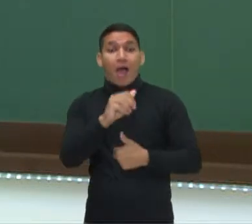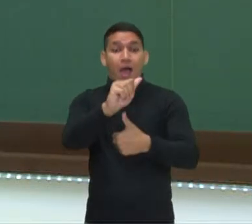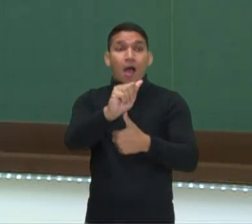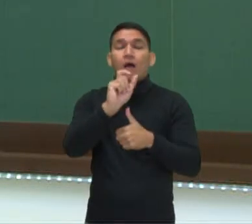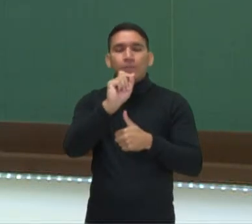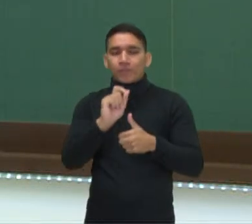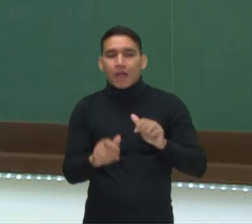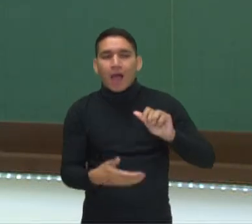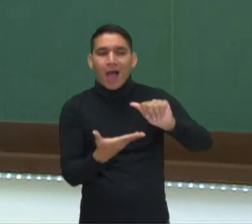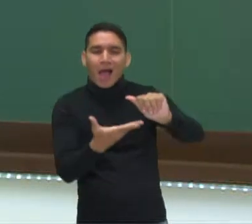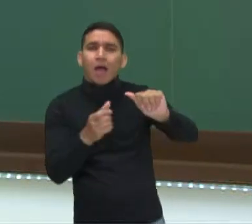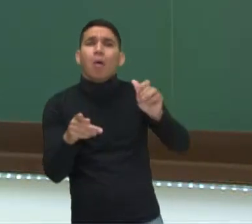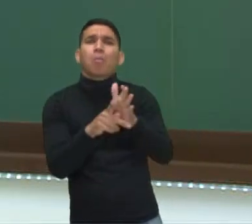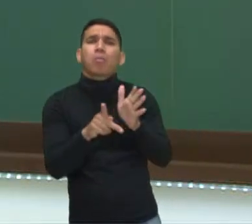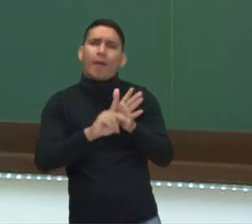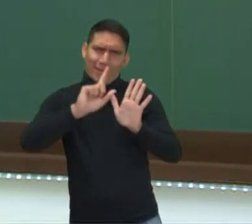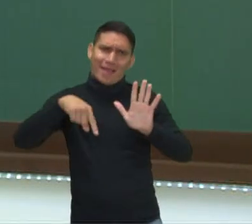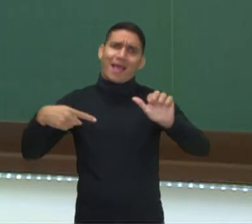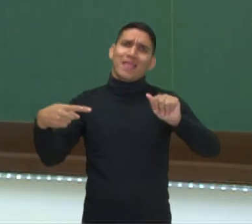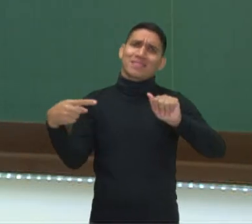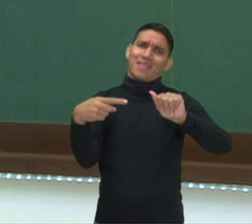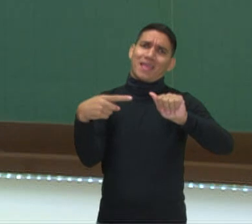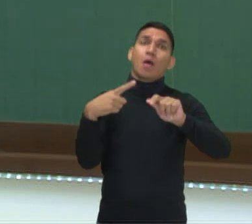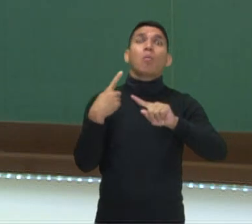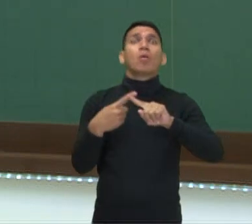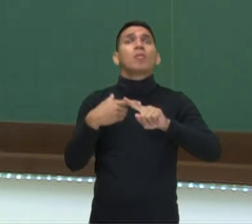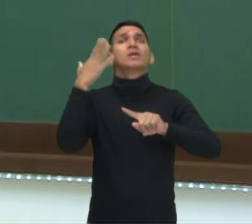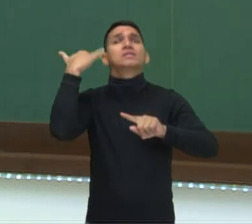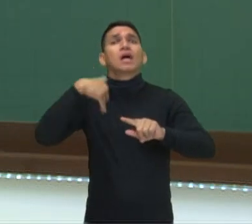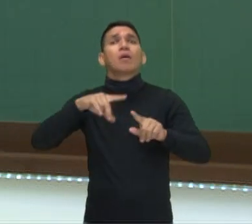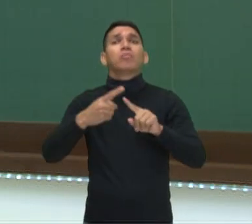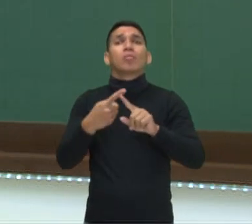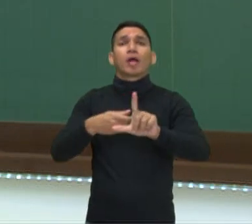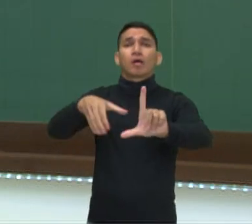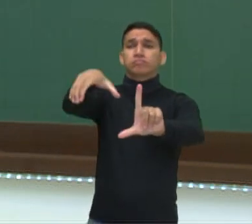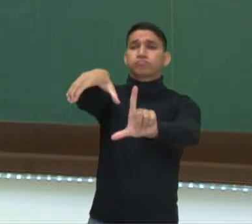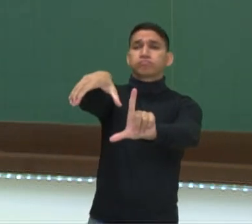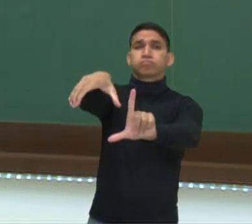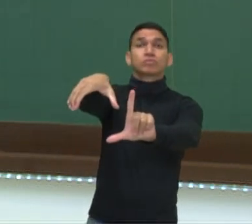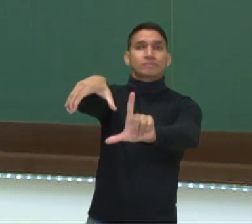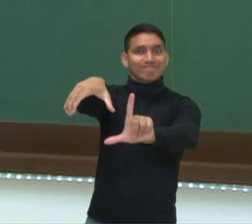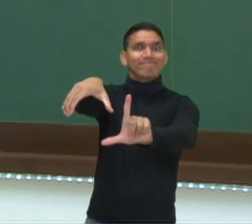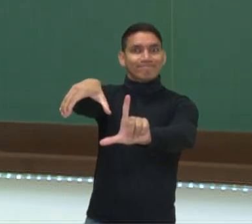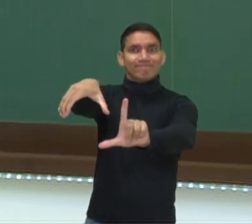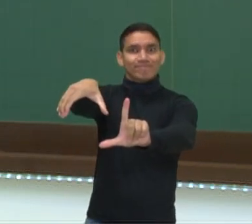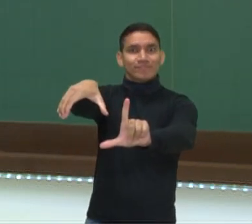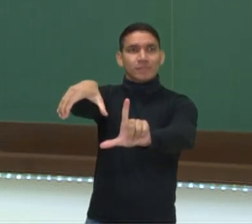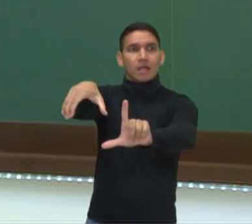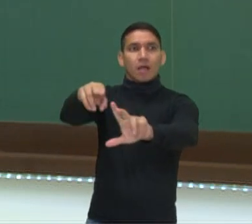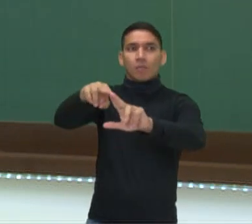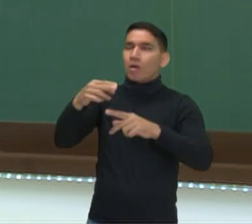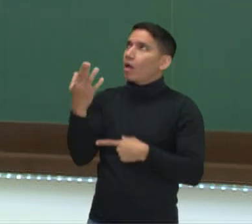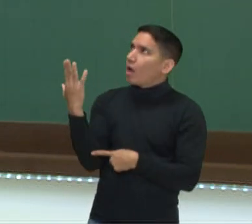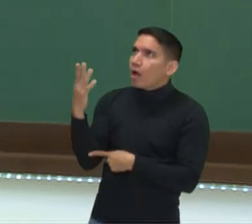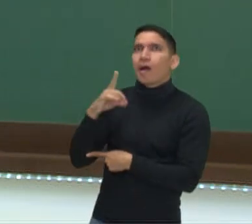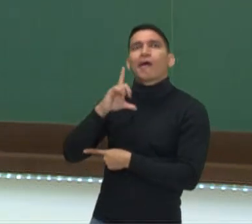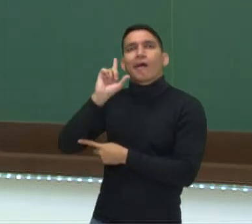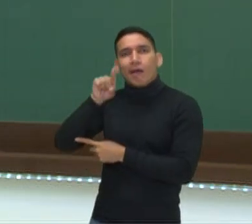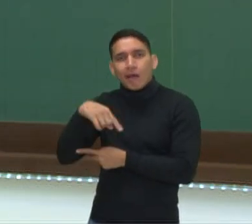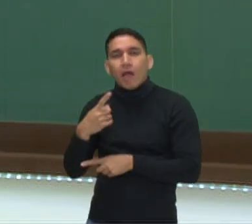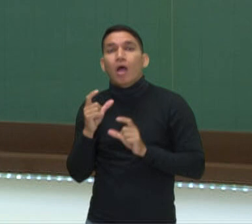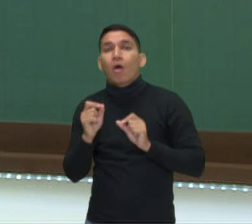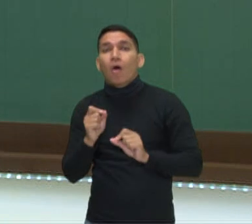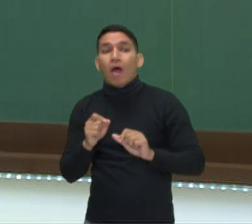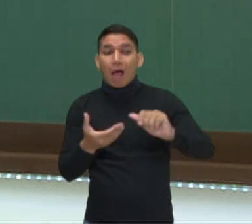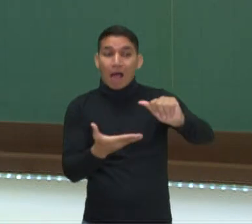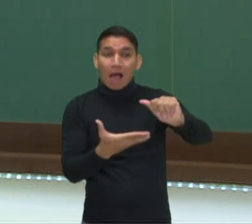um valor negativo, né? Por quê? Porque a concavidade da parábola está voltada para baixo. Então, A menor do que zero. Se o